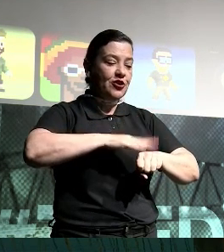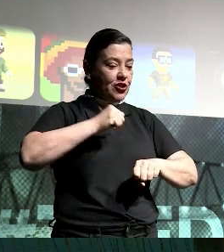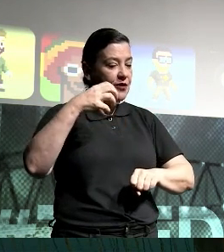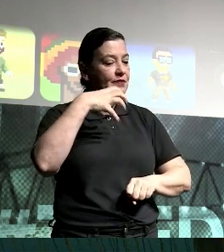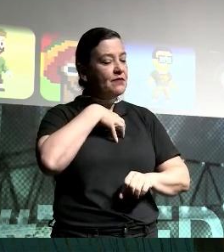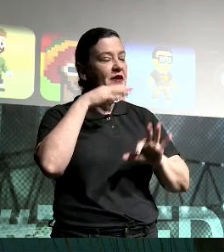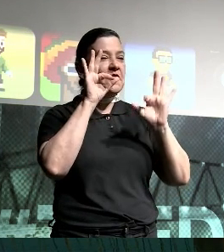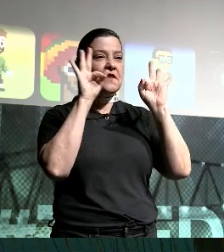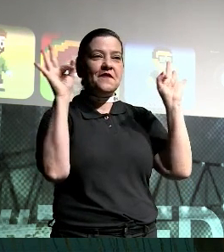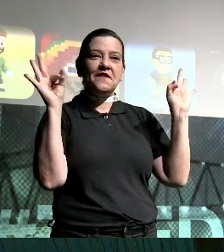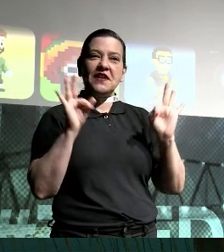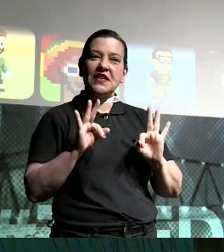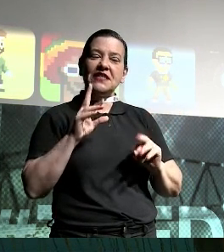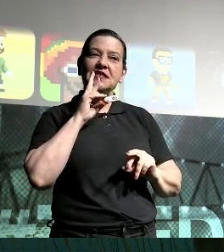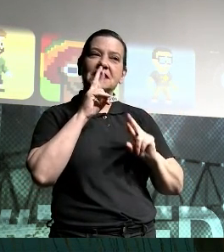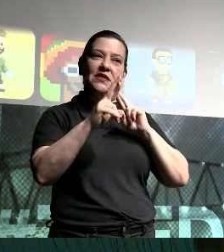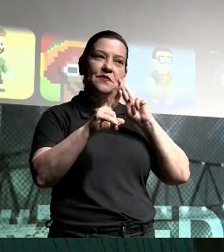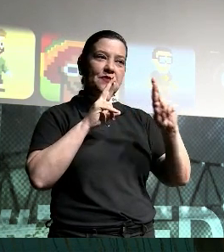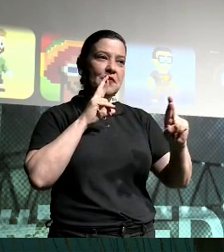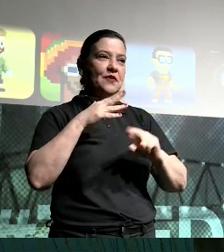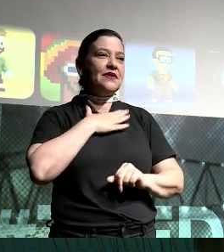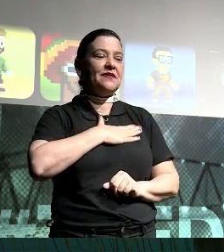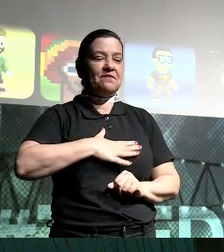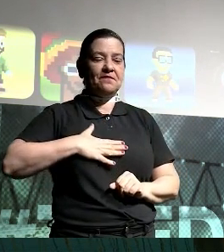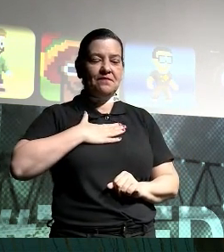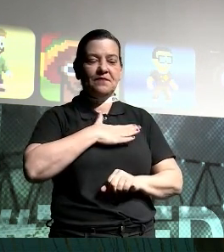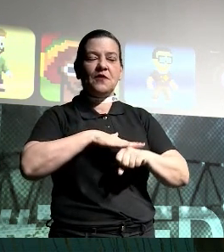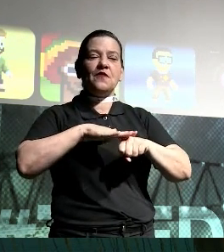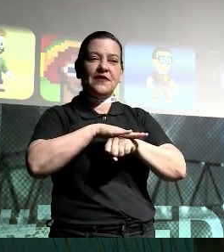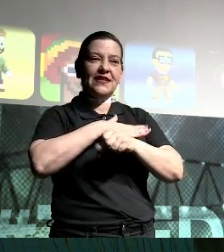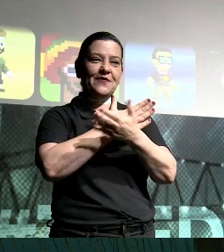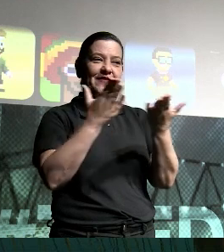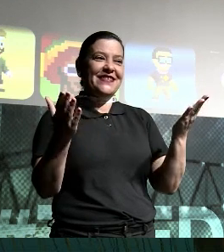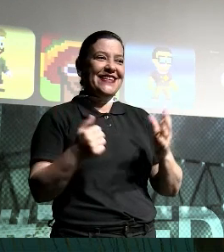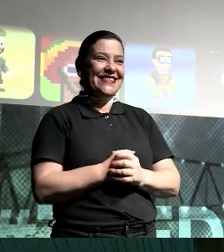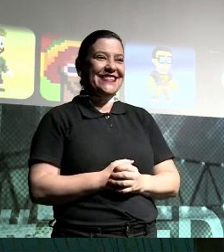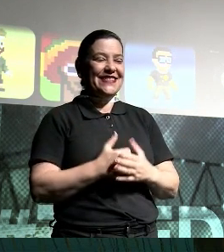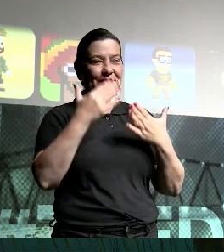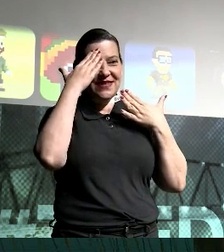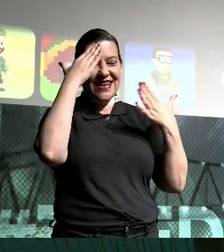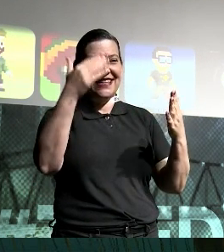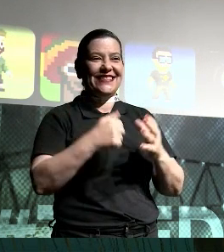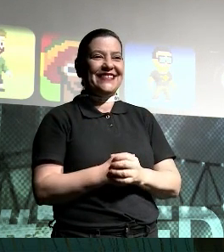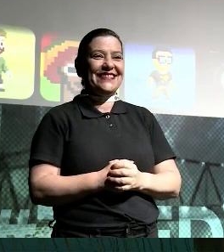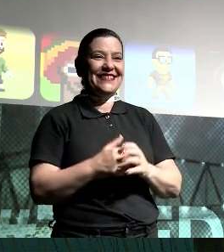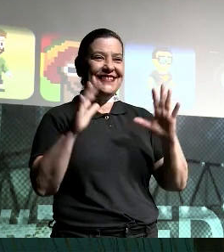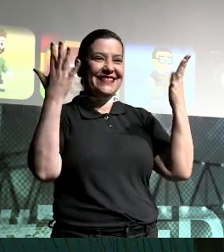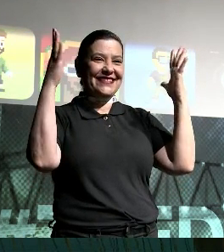responder. Vou ficar super feliz, contente em falar com você. Então é isso, pessoal. Obrigado.